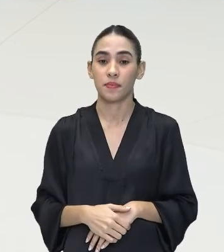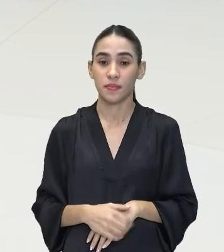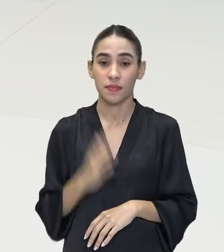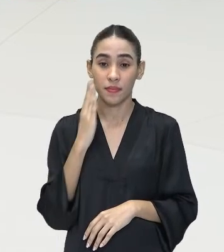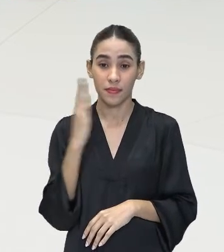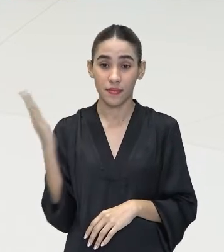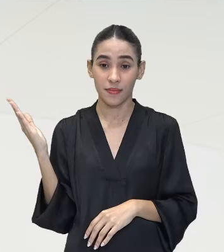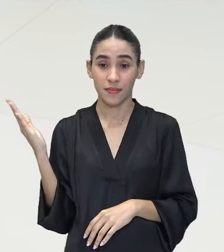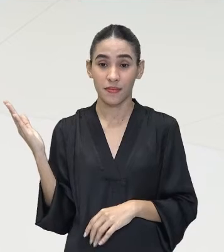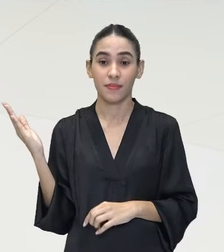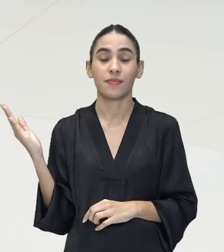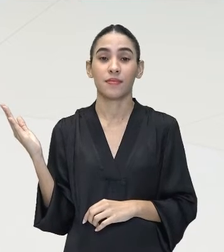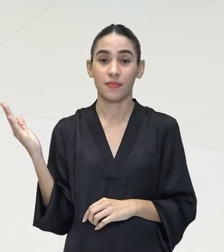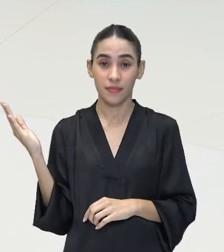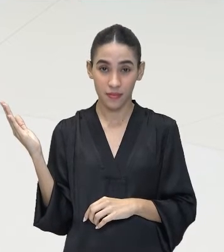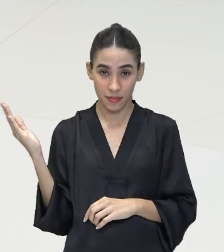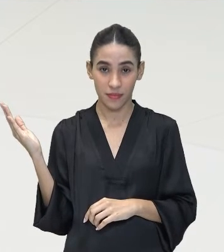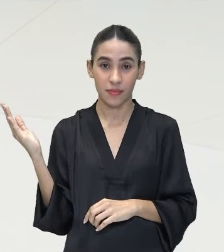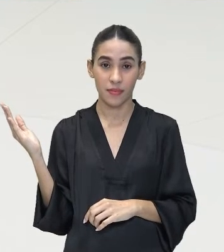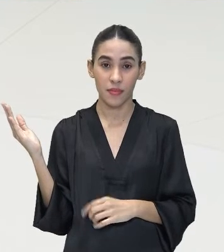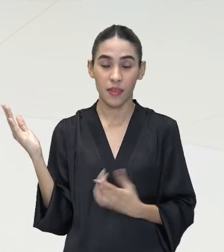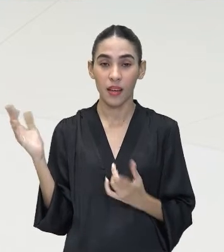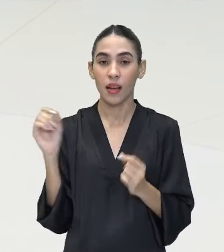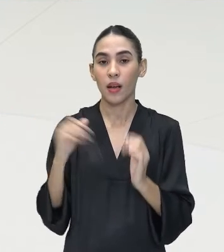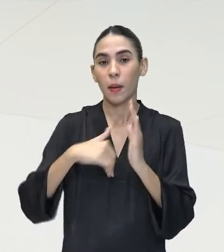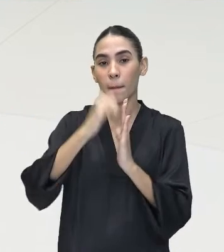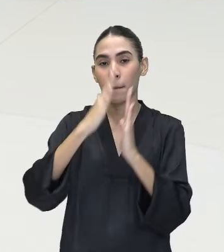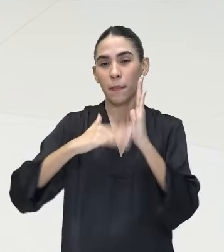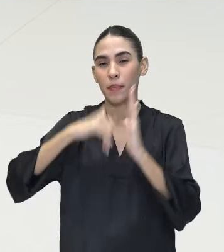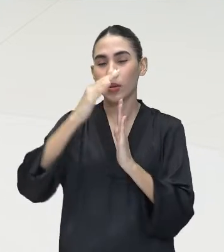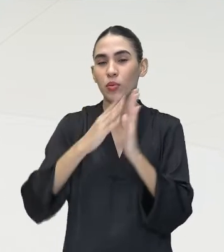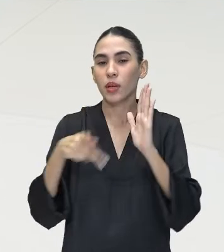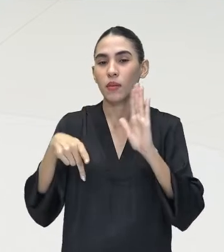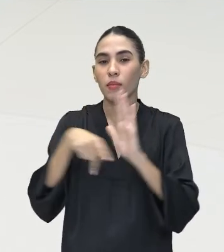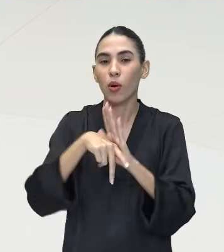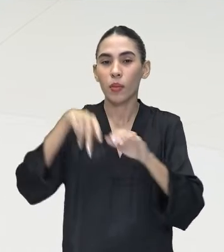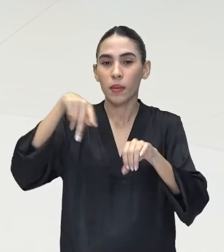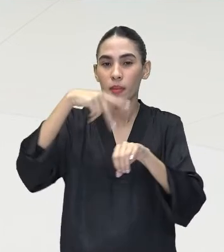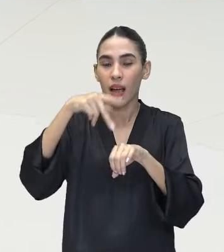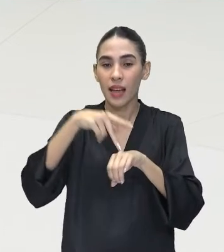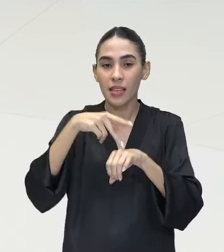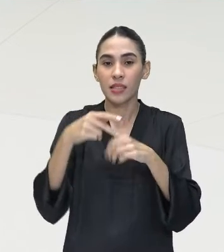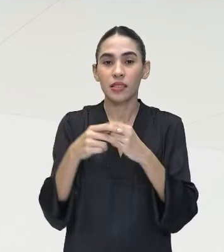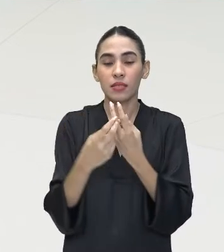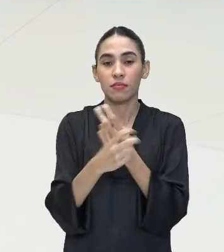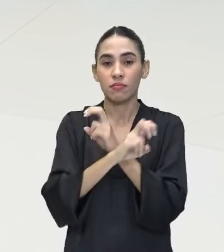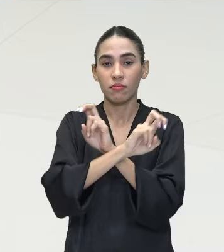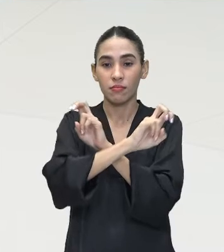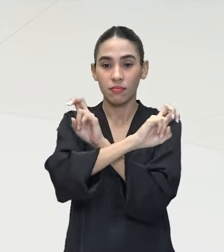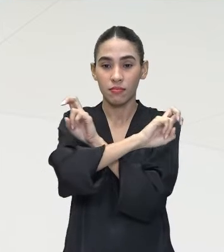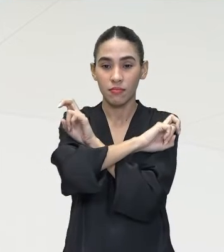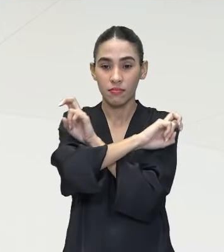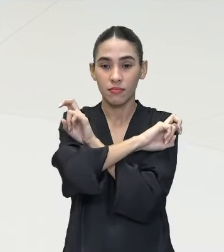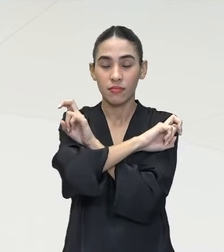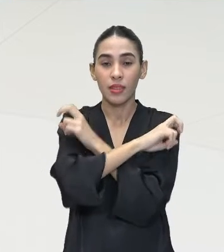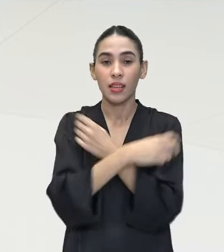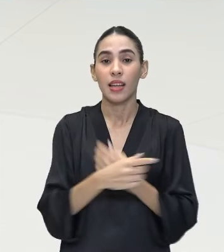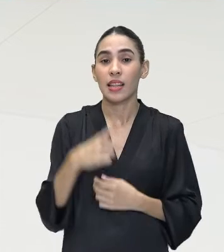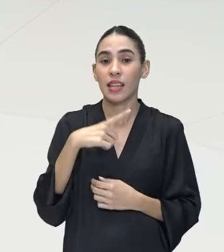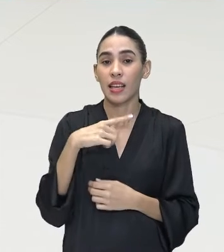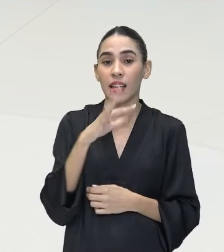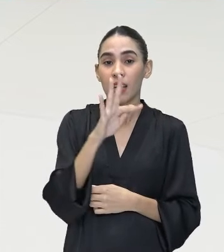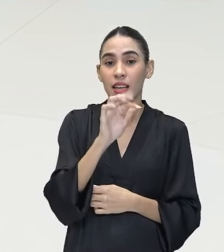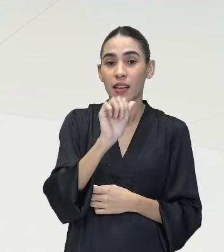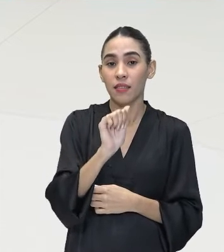essa imagem aqui, que é uma pintura lá do Antigo Egito. Aqui nós temos um faraó